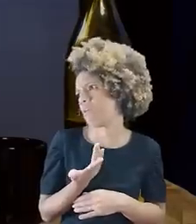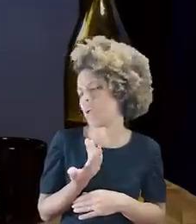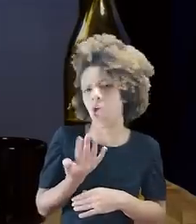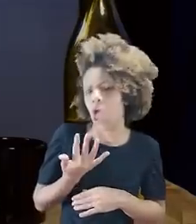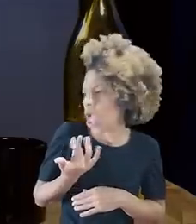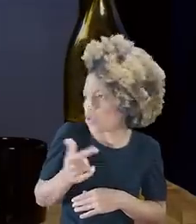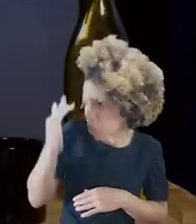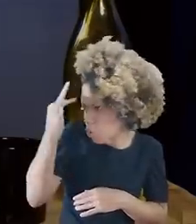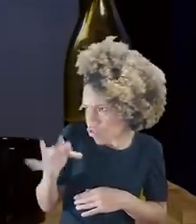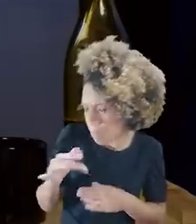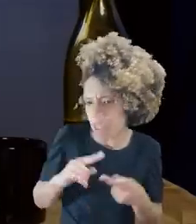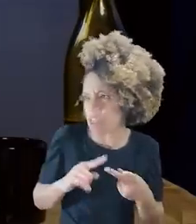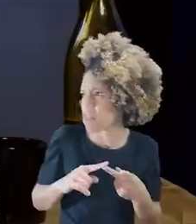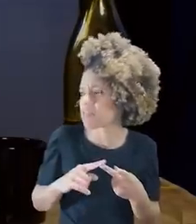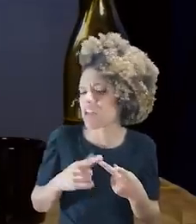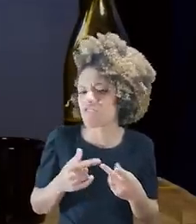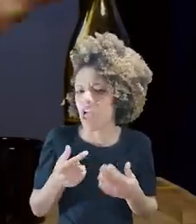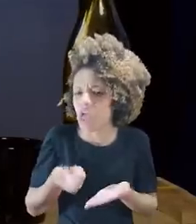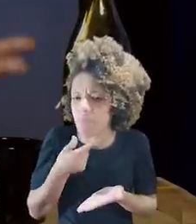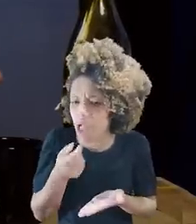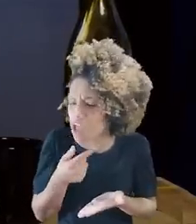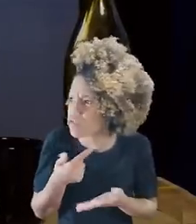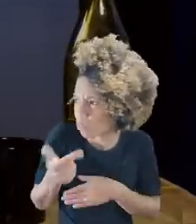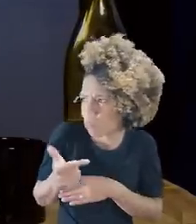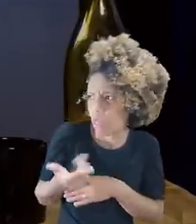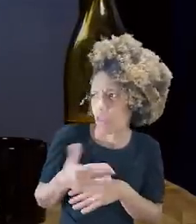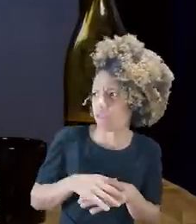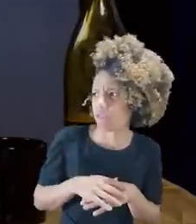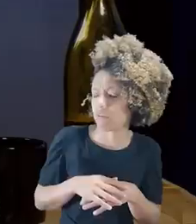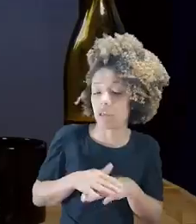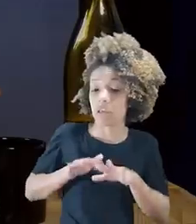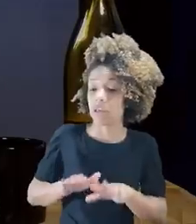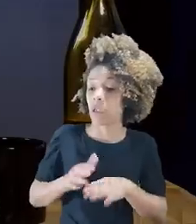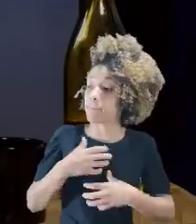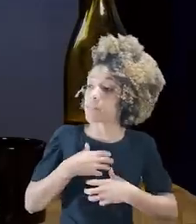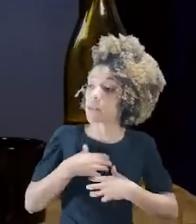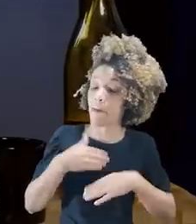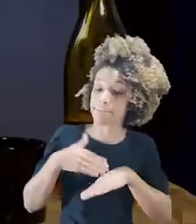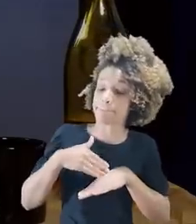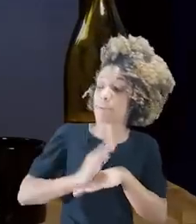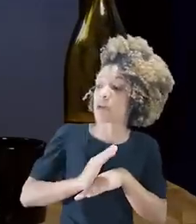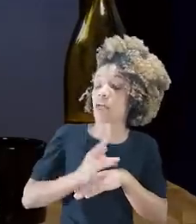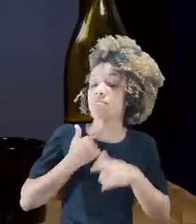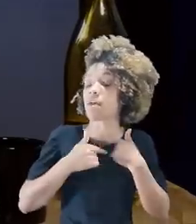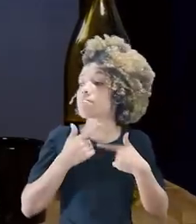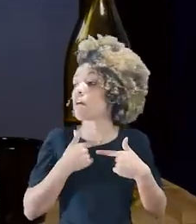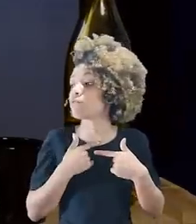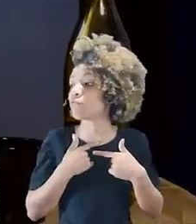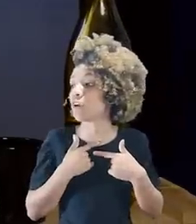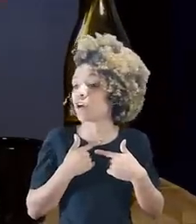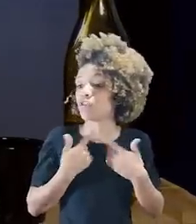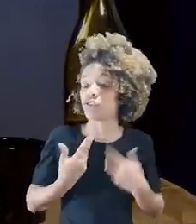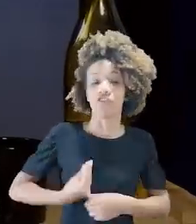alimentação eu não tenho dor de cabeça não tenho esse negócio de ficar parando remédio tomar remedinho não tem e assim eu me sinto cada vez